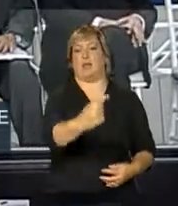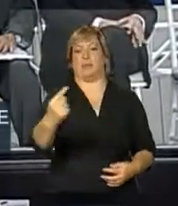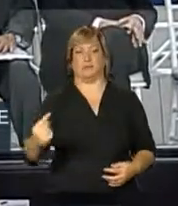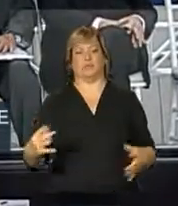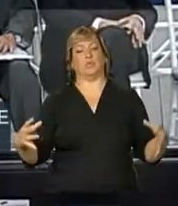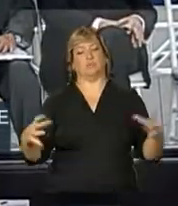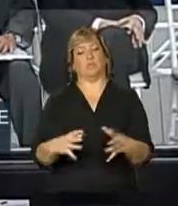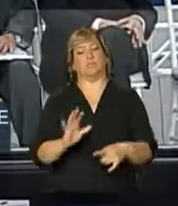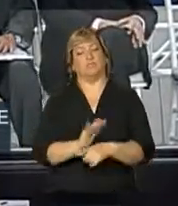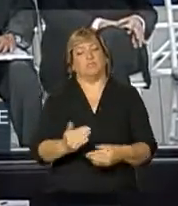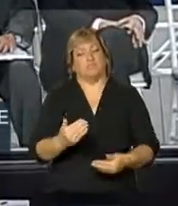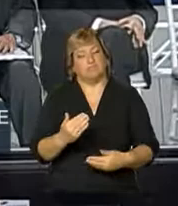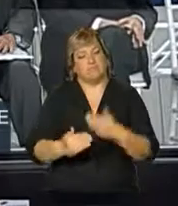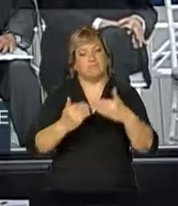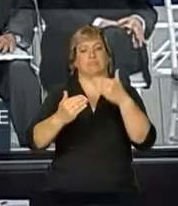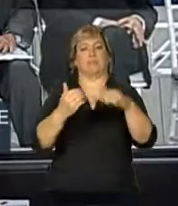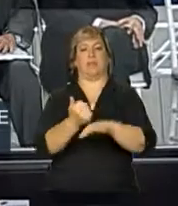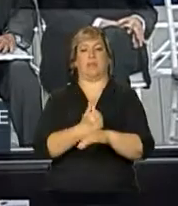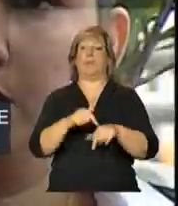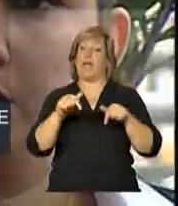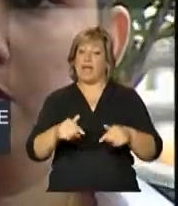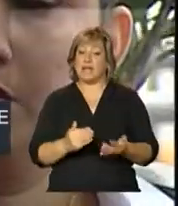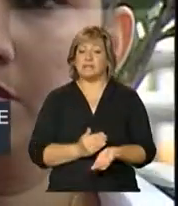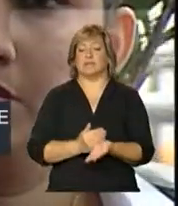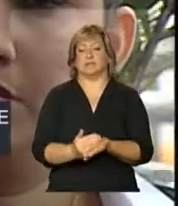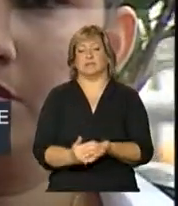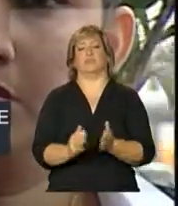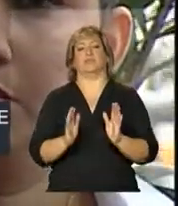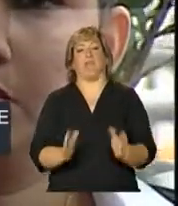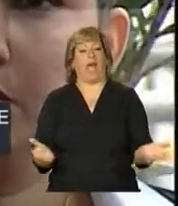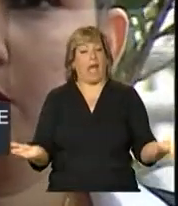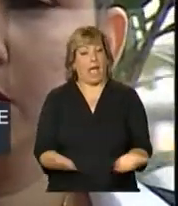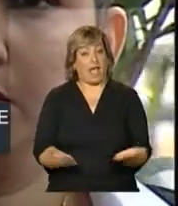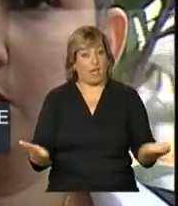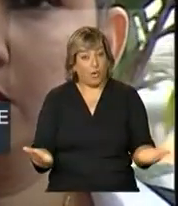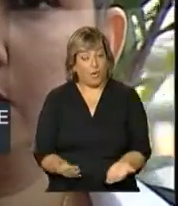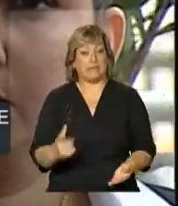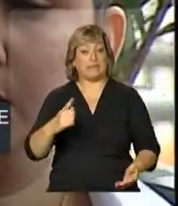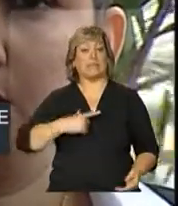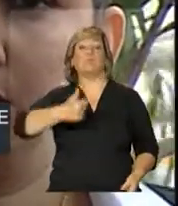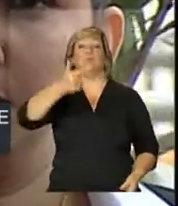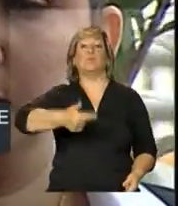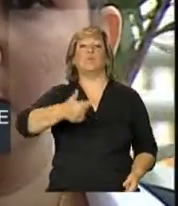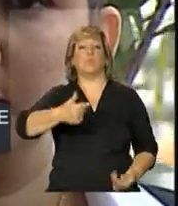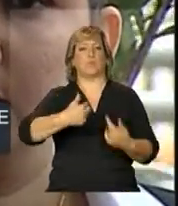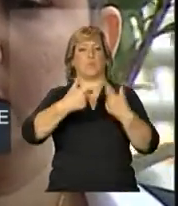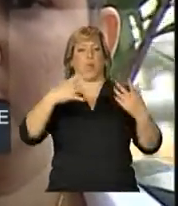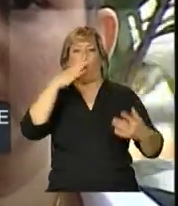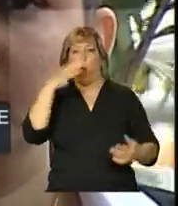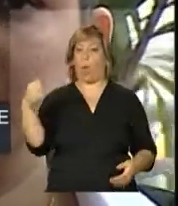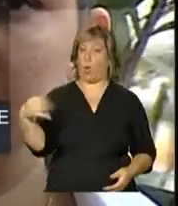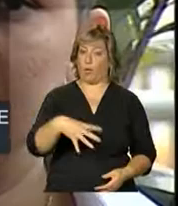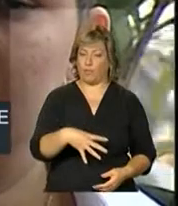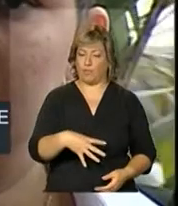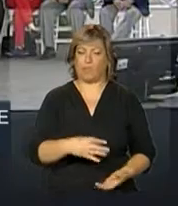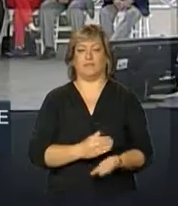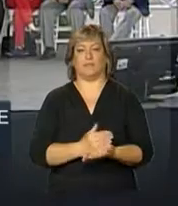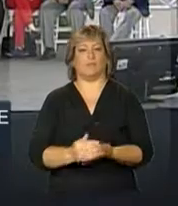junto. Esse primeiro passo agora está sendo seguido de um segundo passo, que